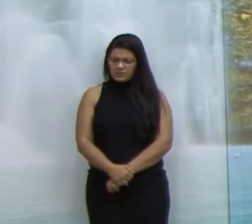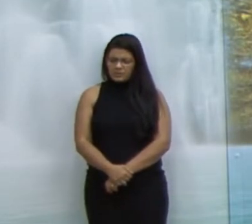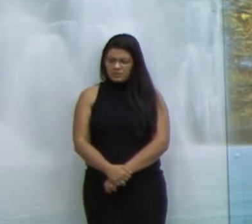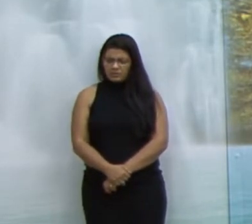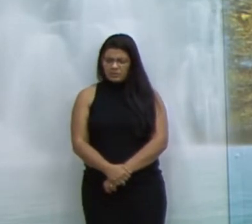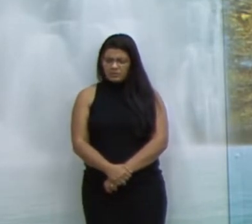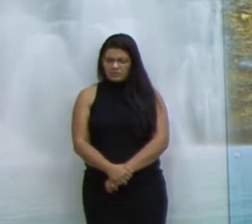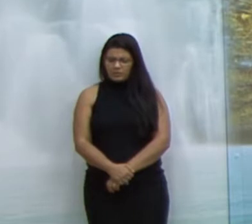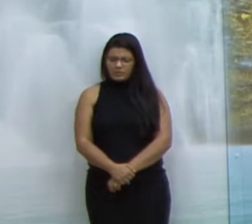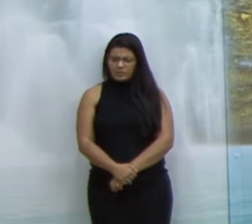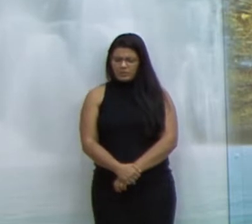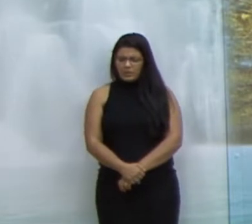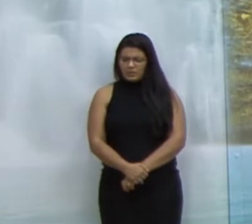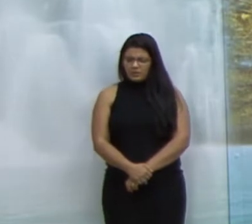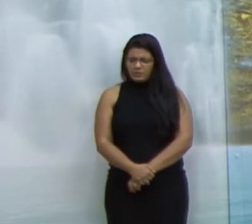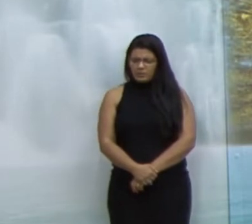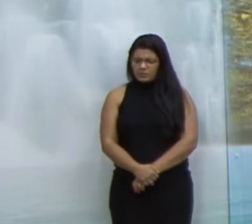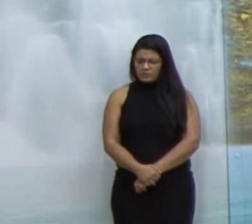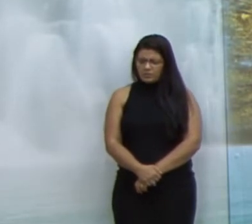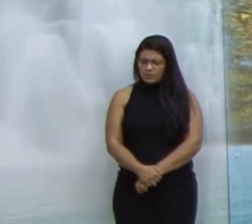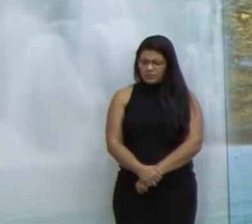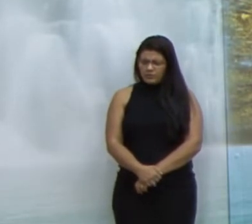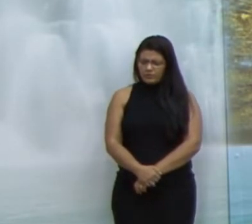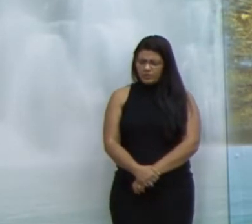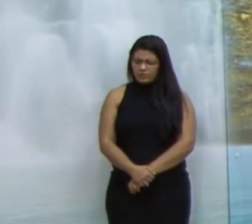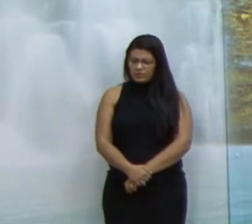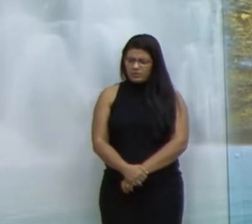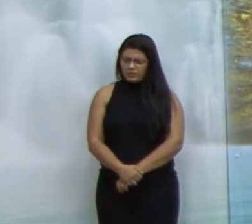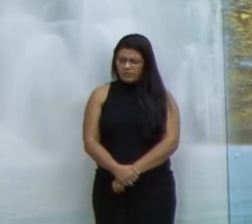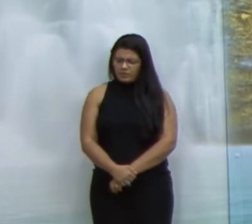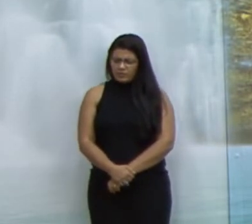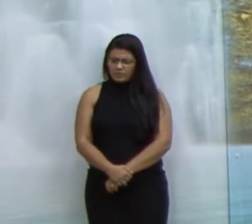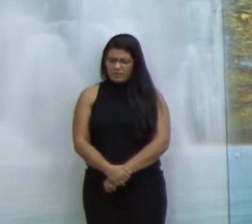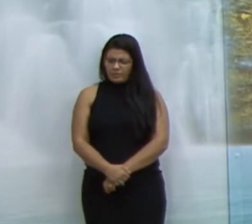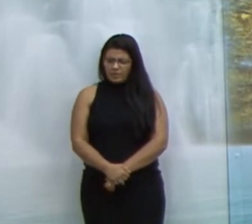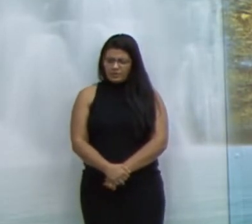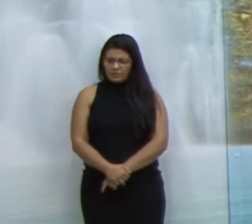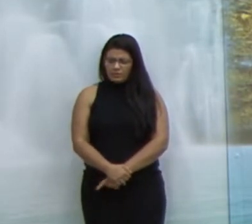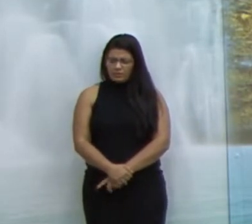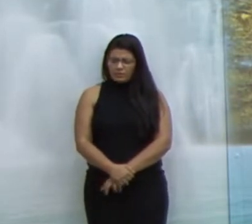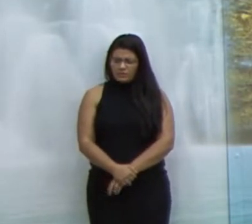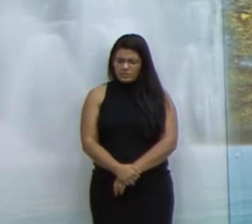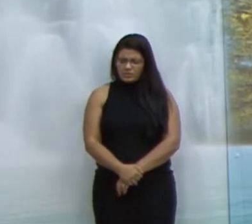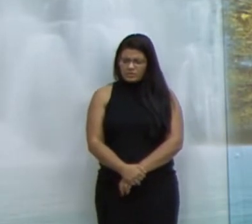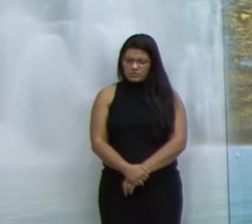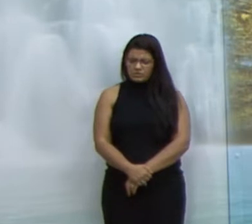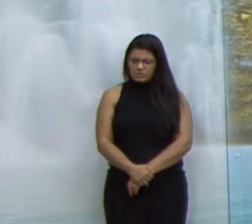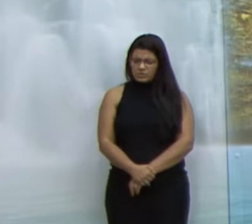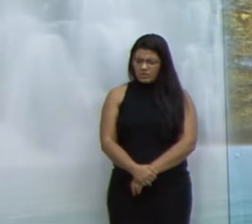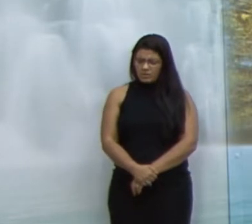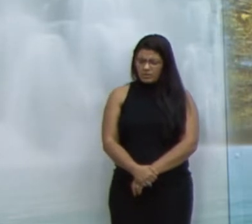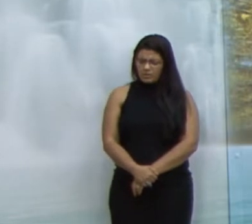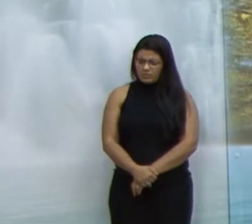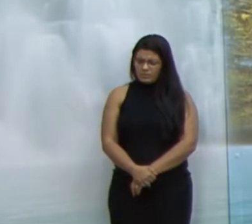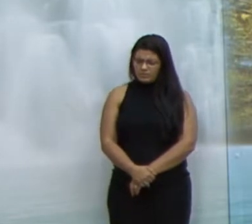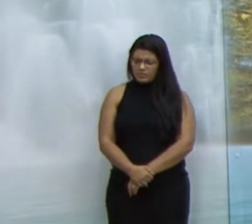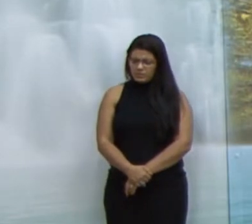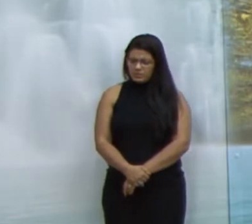Porque quando a conta está cheia, quando as coisas estão decorrendo aparentemente bem, as pessoas dependem de Deus